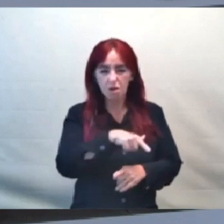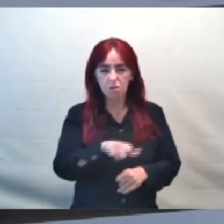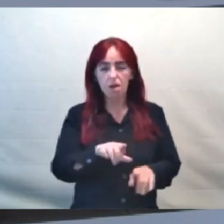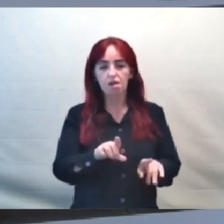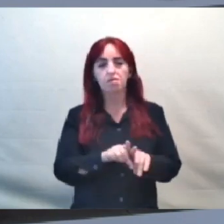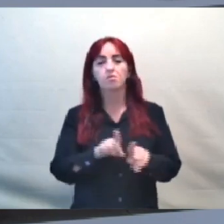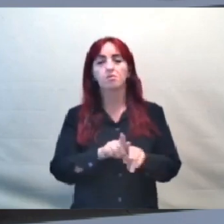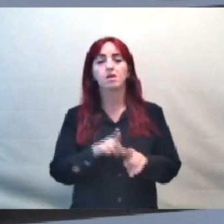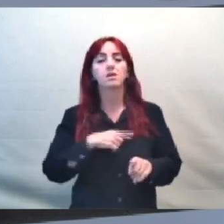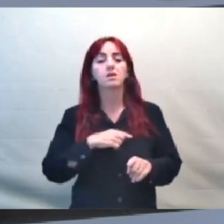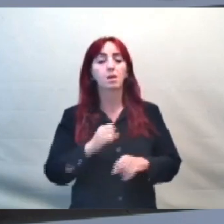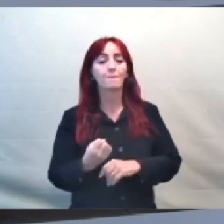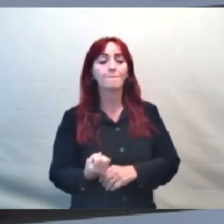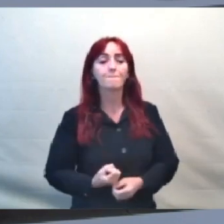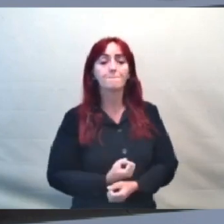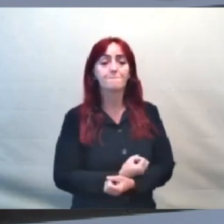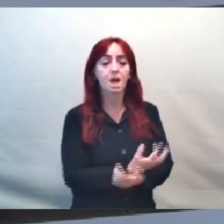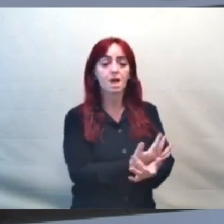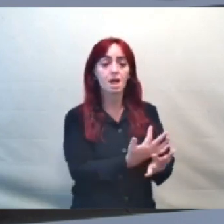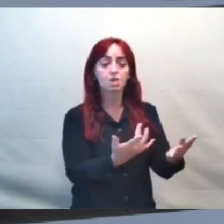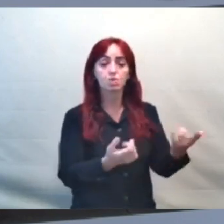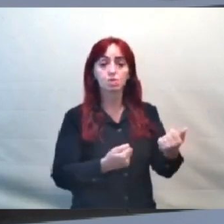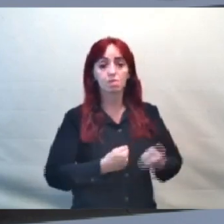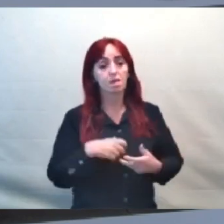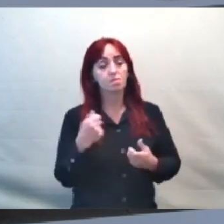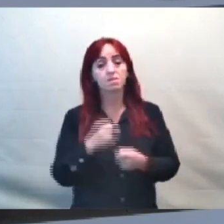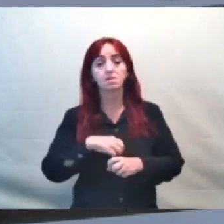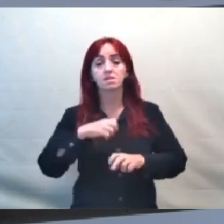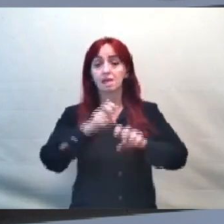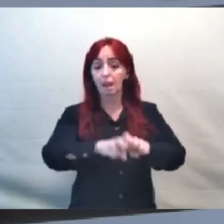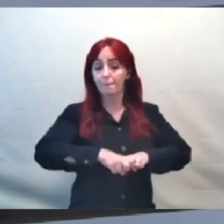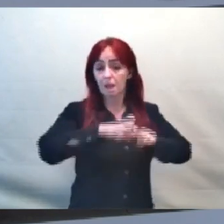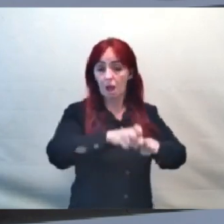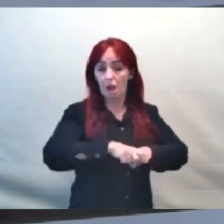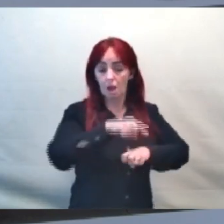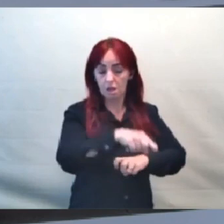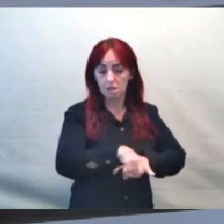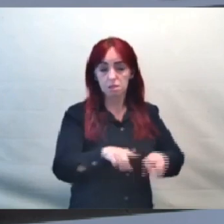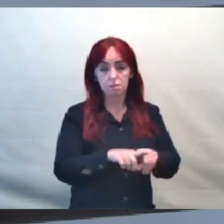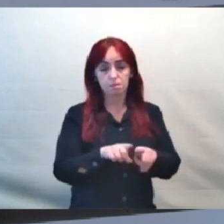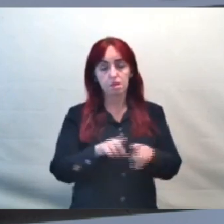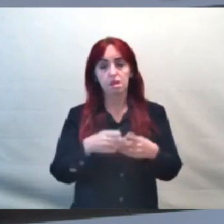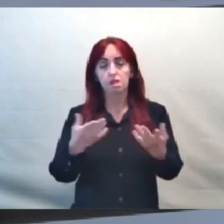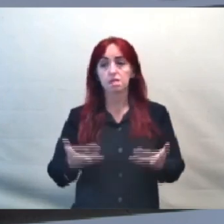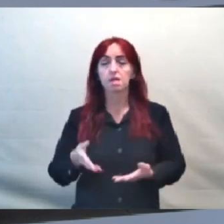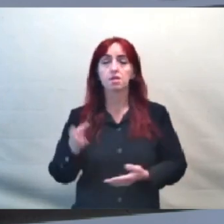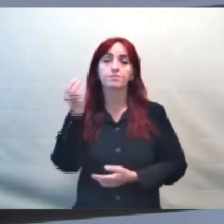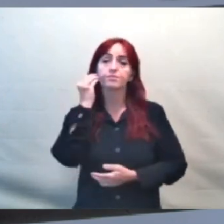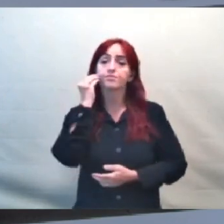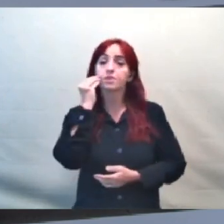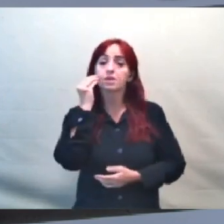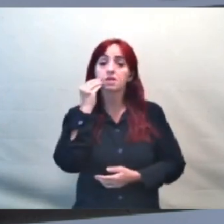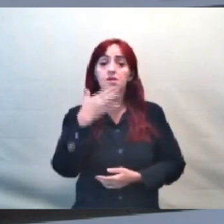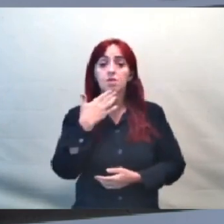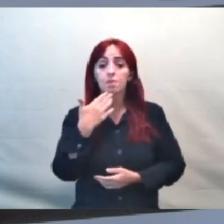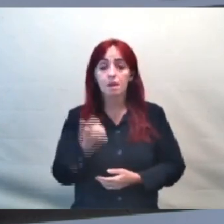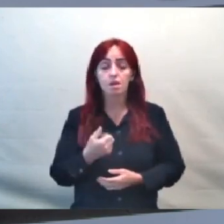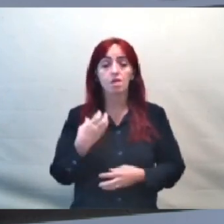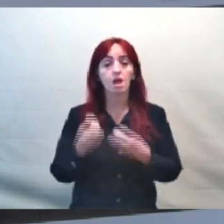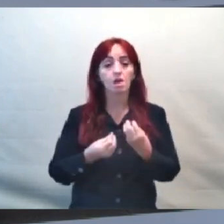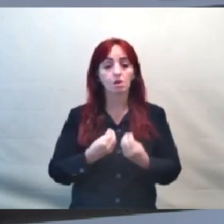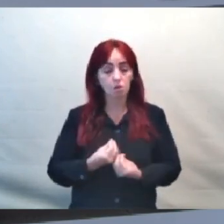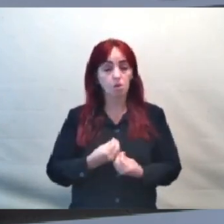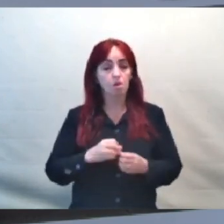gente está agora tentando minimizar esses impactos através desses mutirões. Então, eu queria tuas ordens aqui,